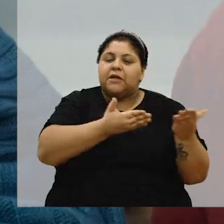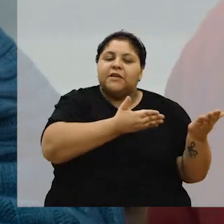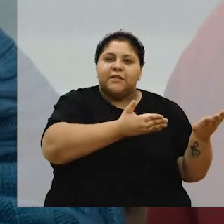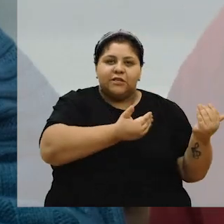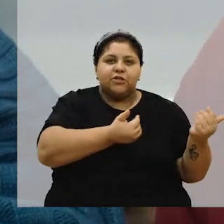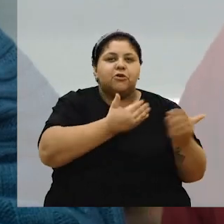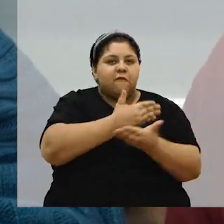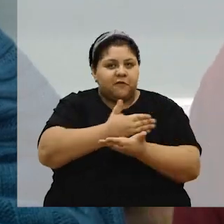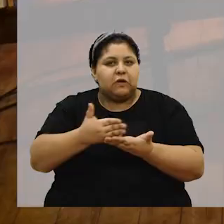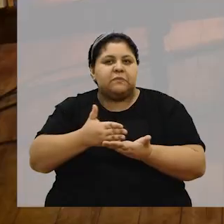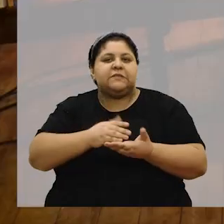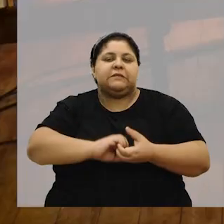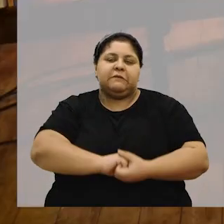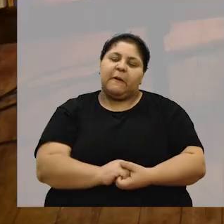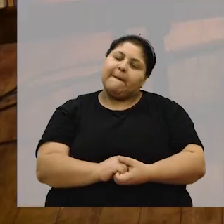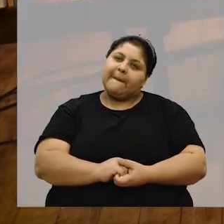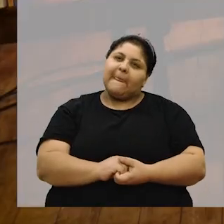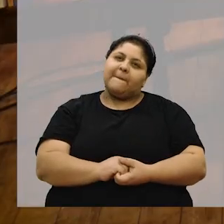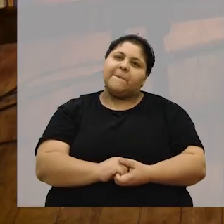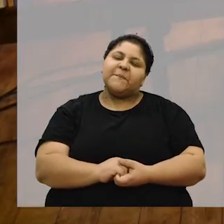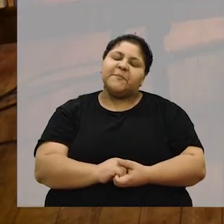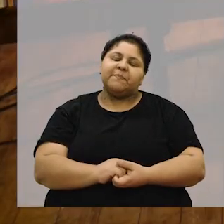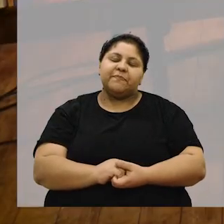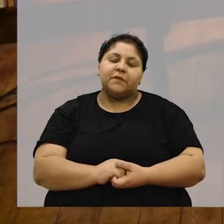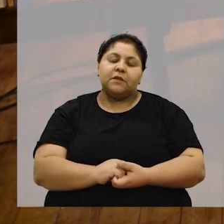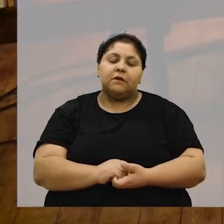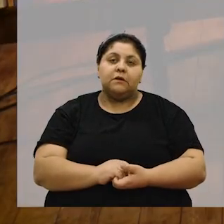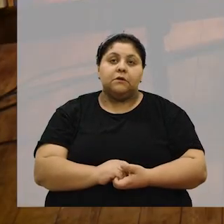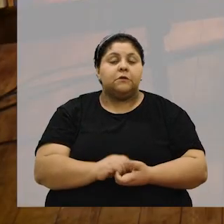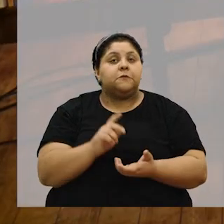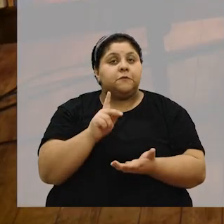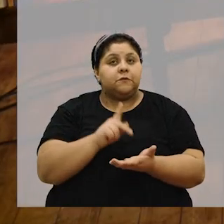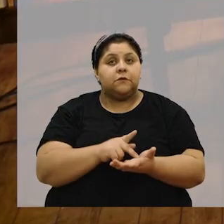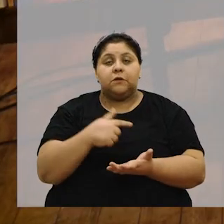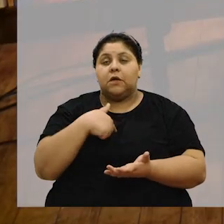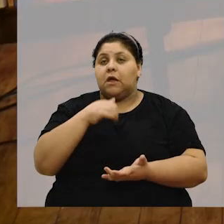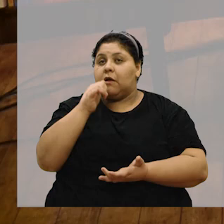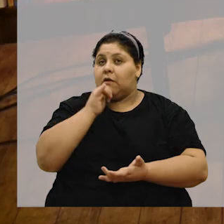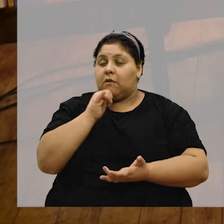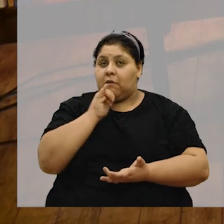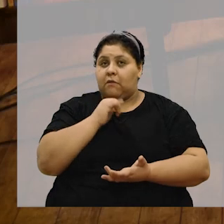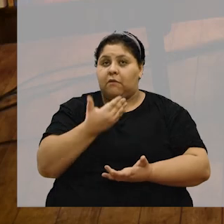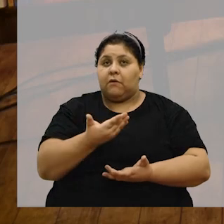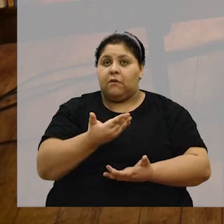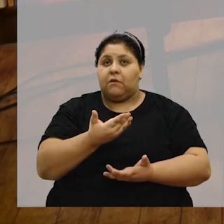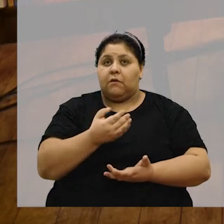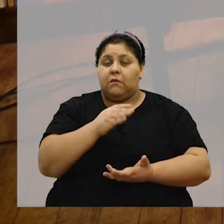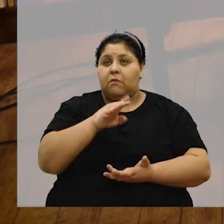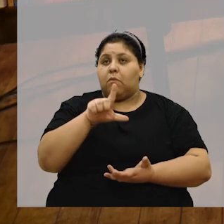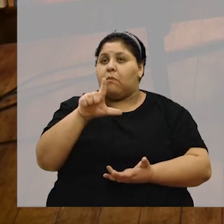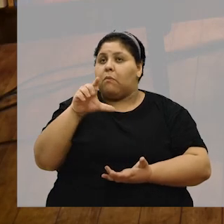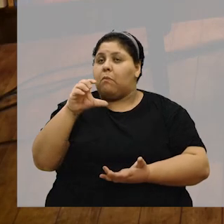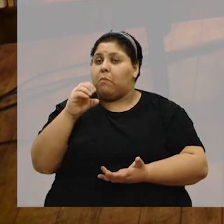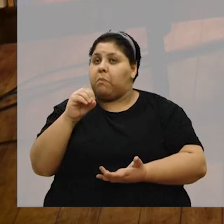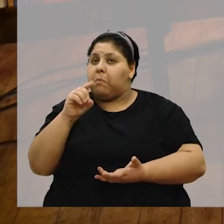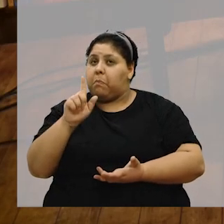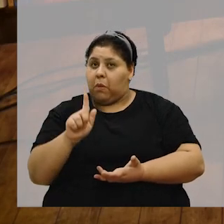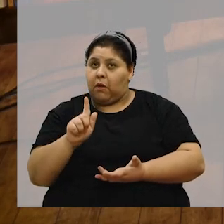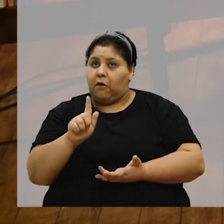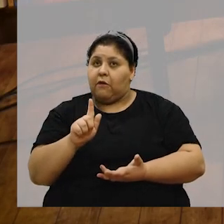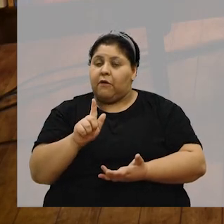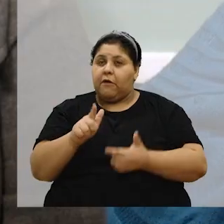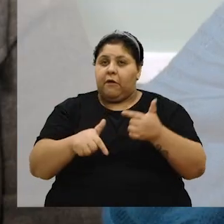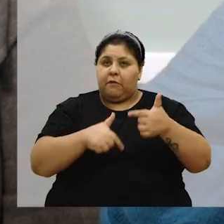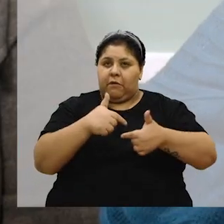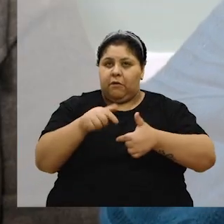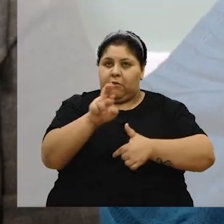esses jovens vão trazer. Não, realmente, por exemplo, eu tenho um blog de resenhas que eu trabalho